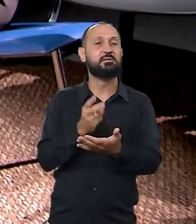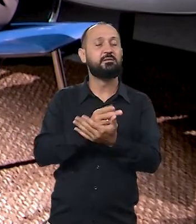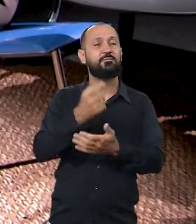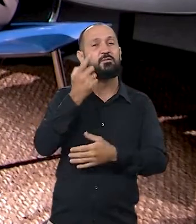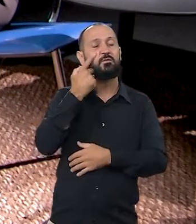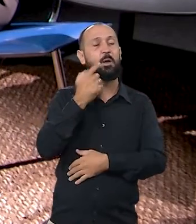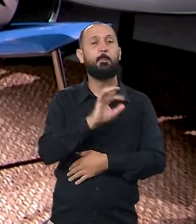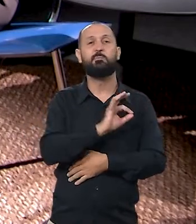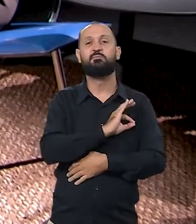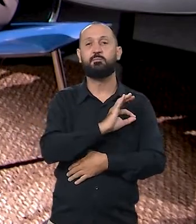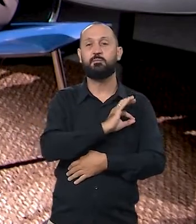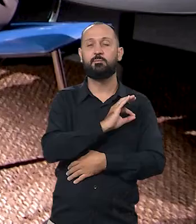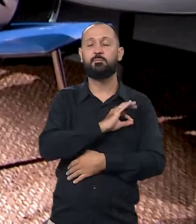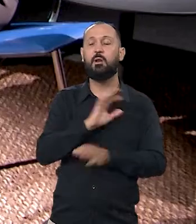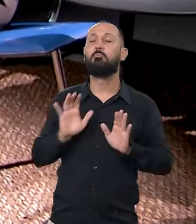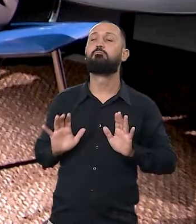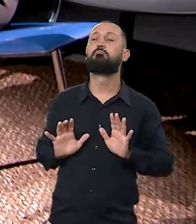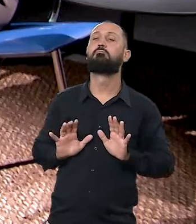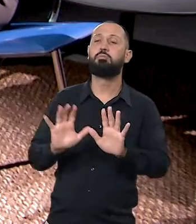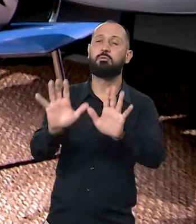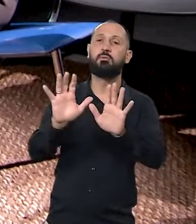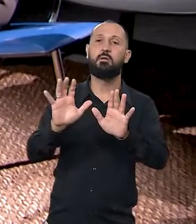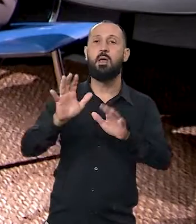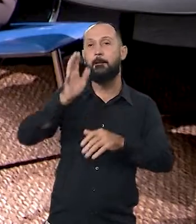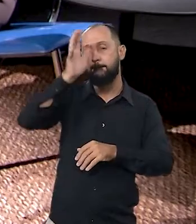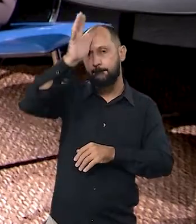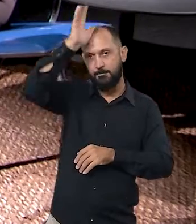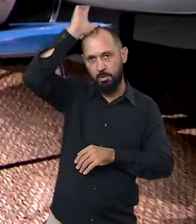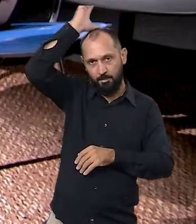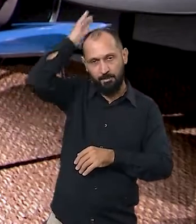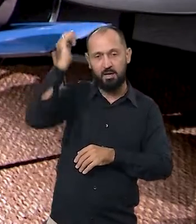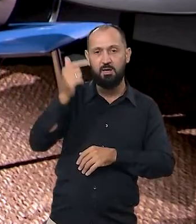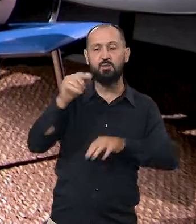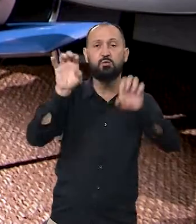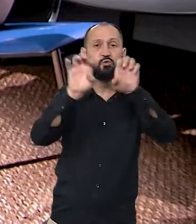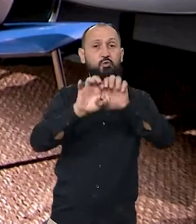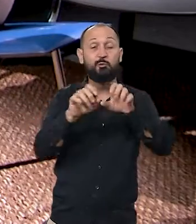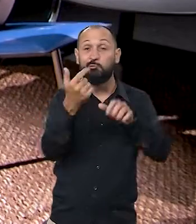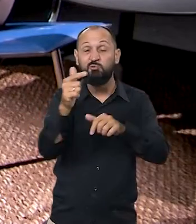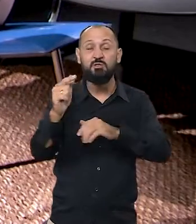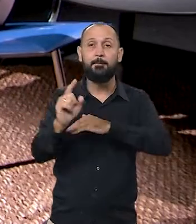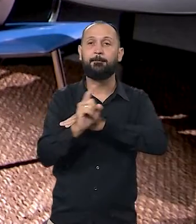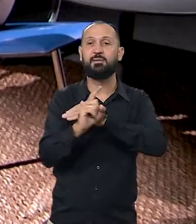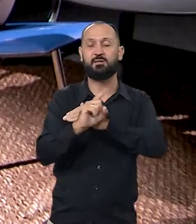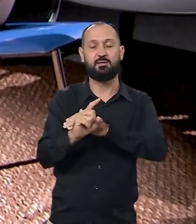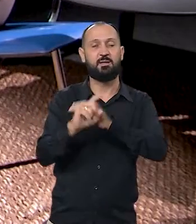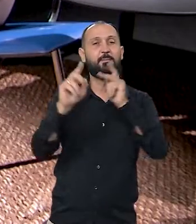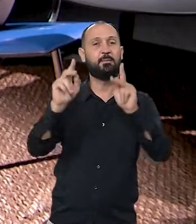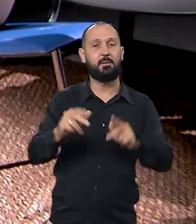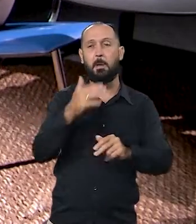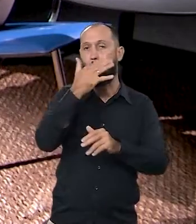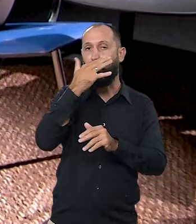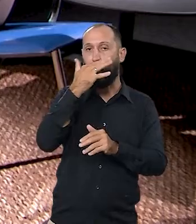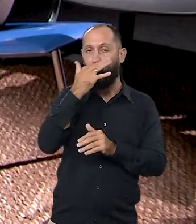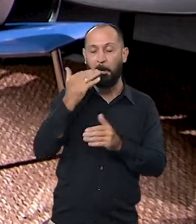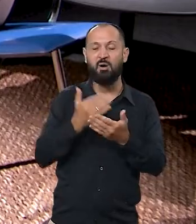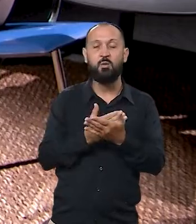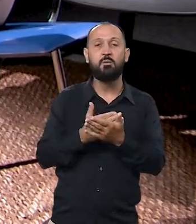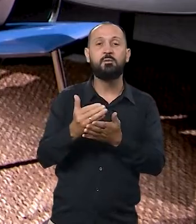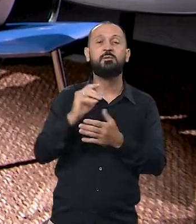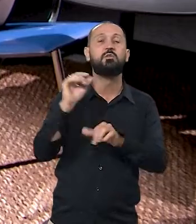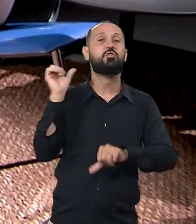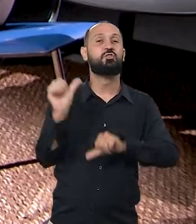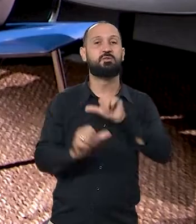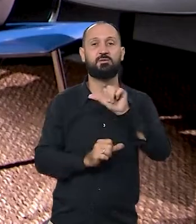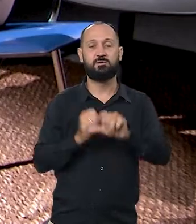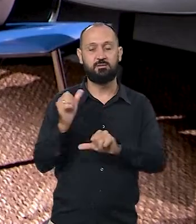Constantemente a gente via policiais empurrando viatura, bombeiros, não é, sem estrutura para poder atender a população, e iniciou-se aí